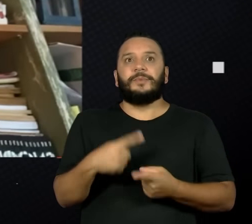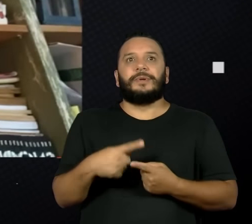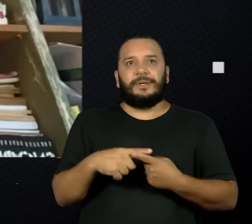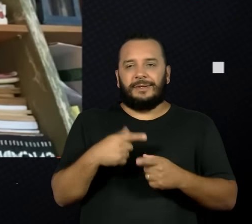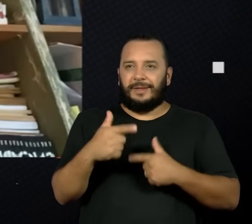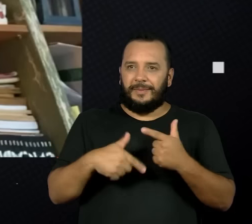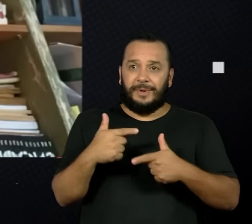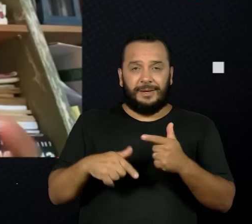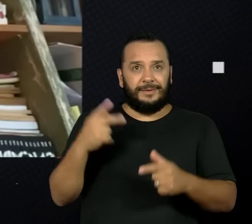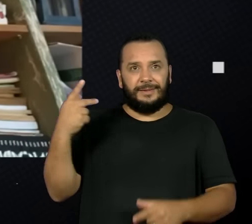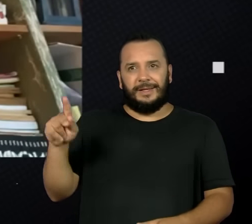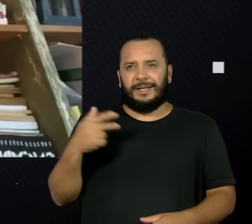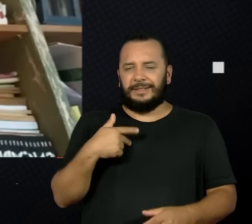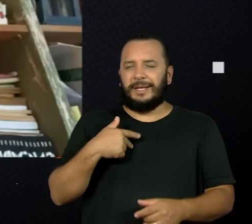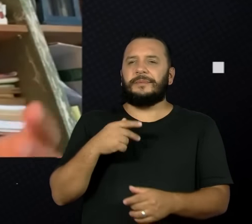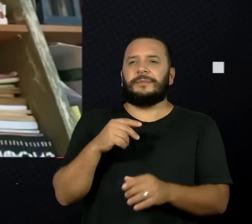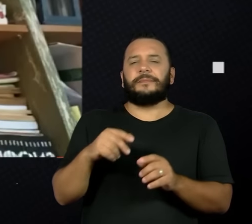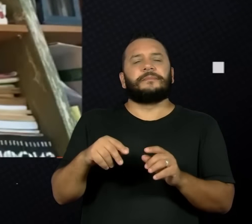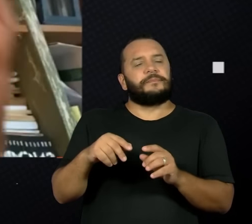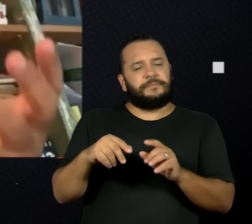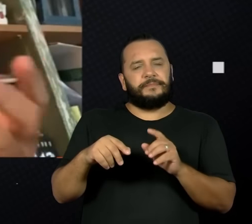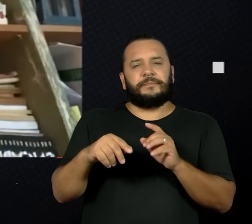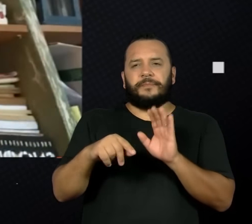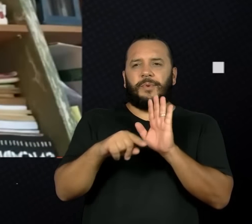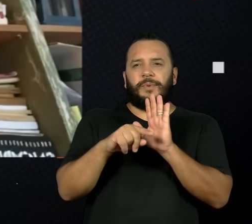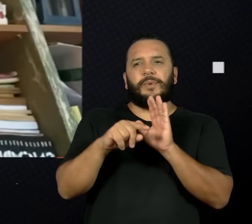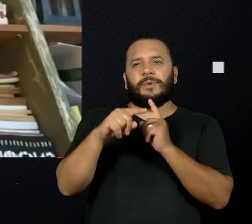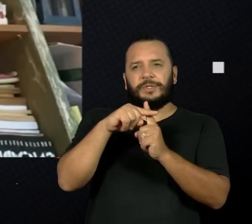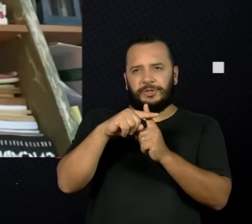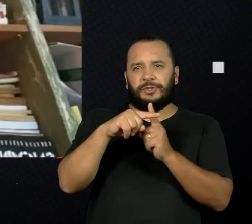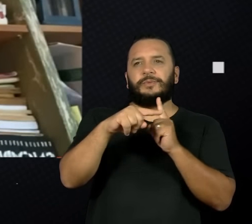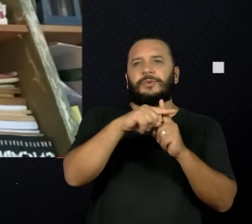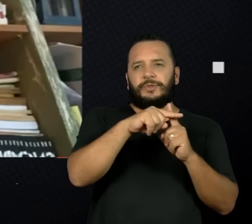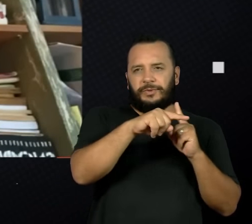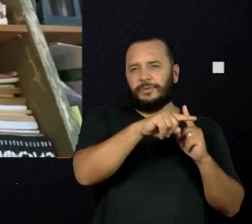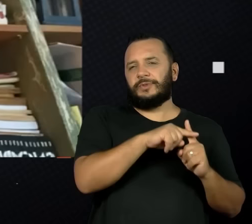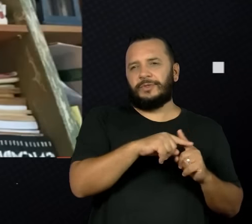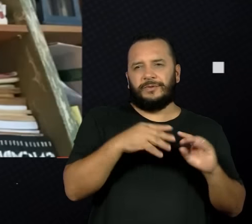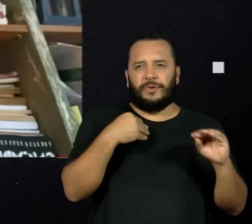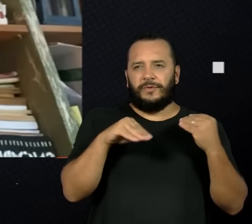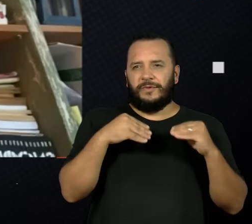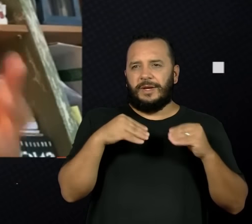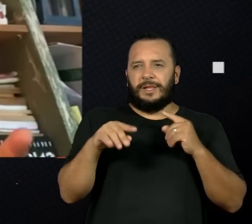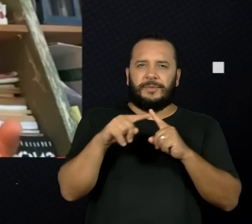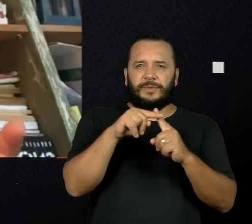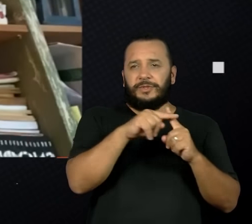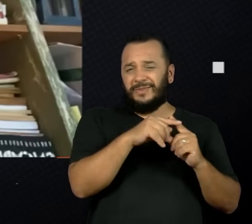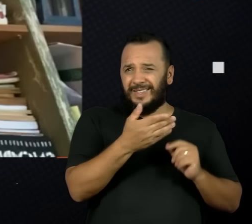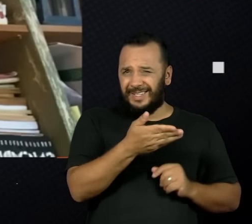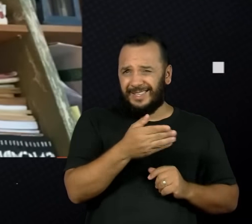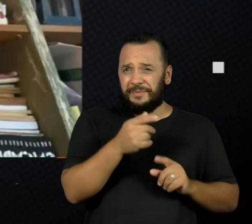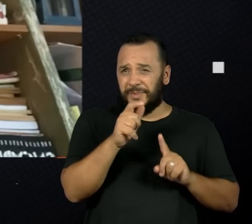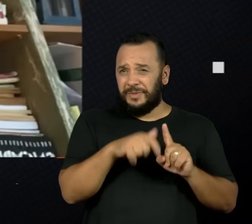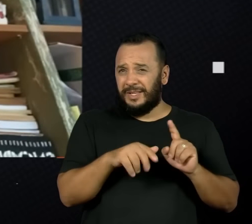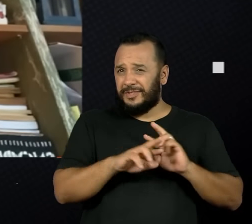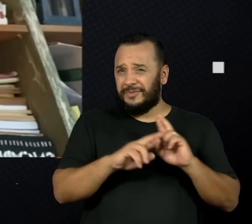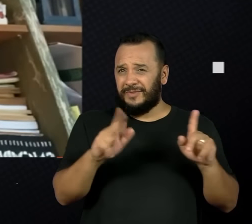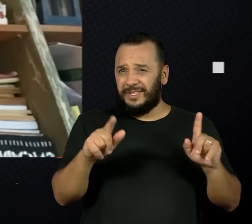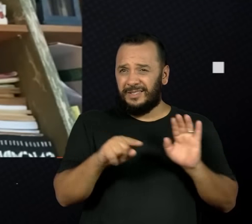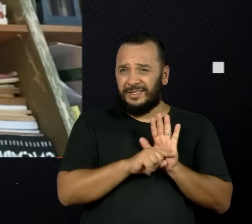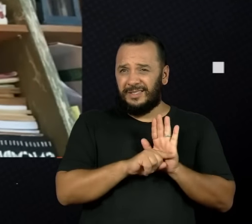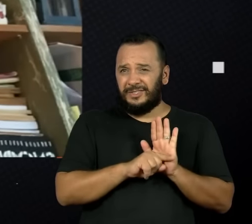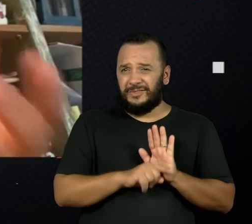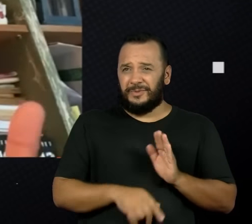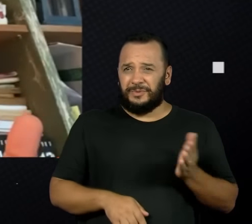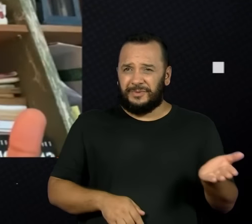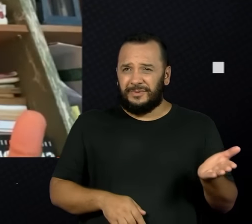fazendo personagens positivos mocinhos galã de novela e aquele personagem era totalmente diferente daquilo que Ele já tinha feito